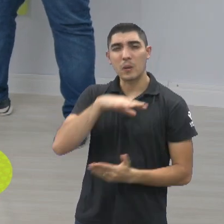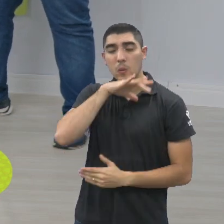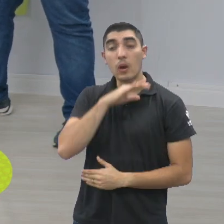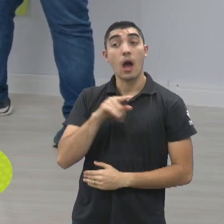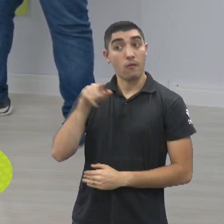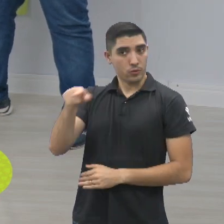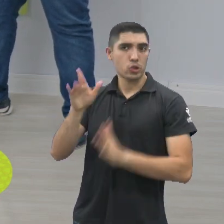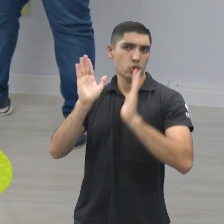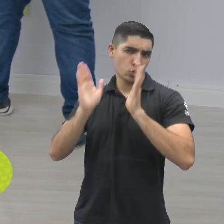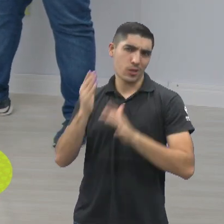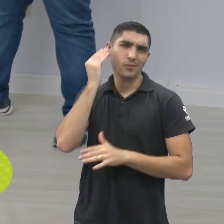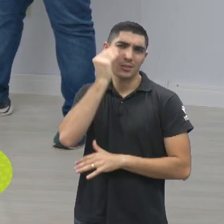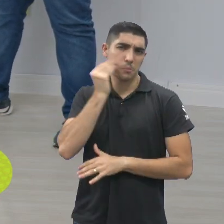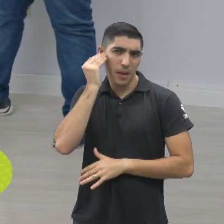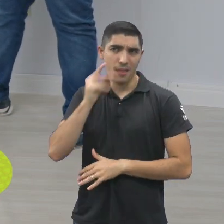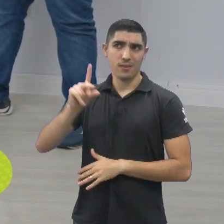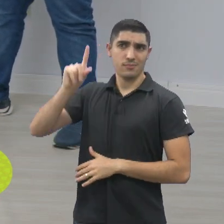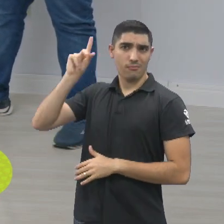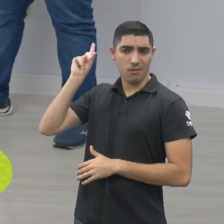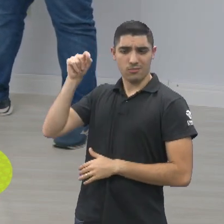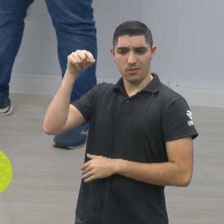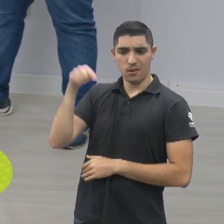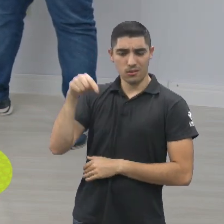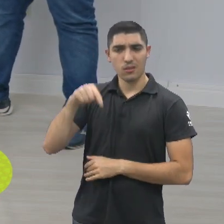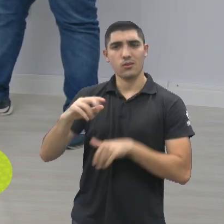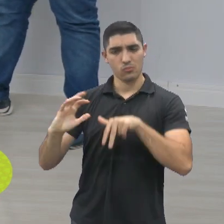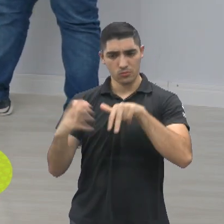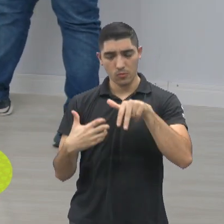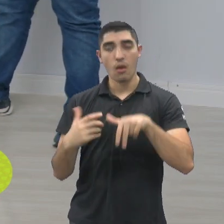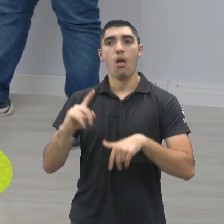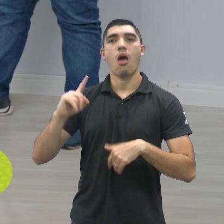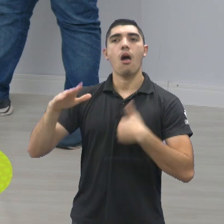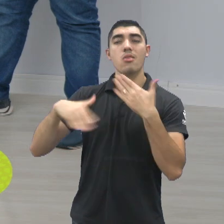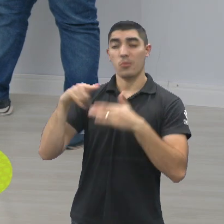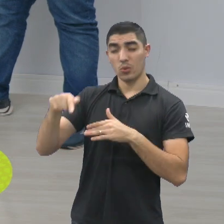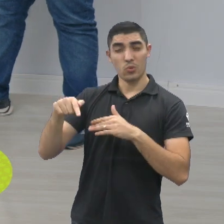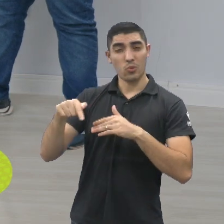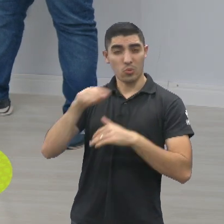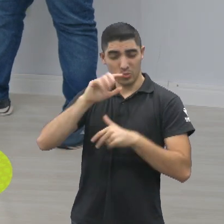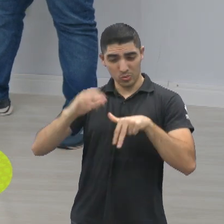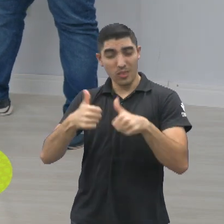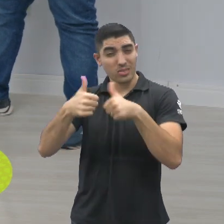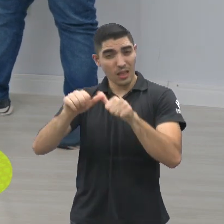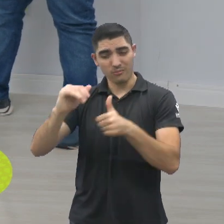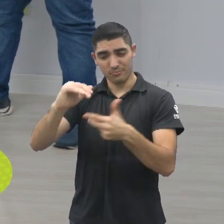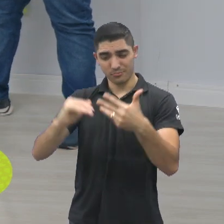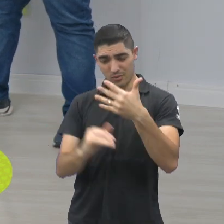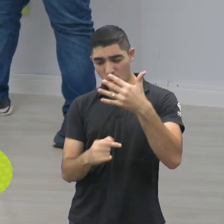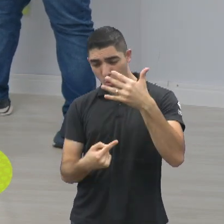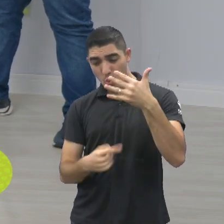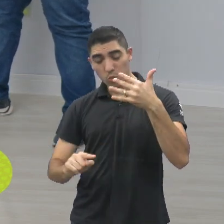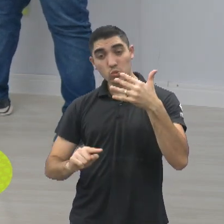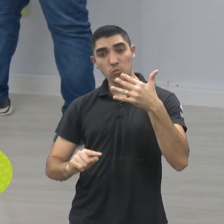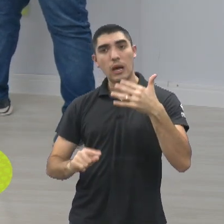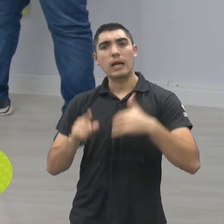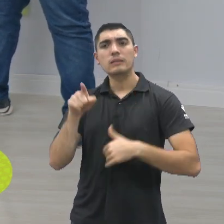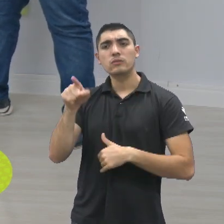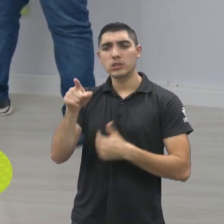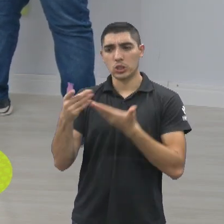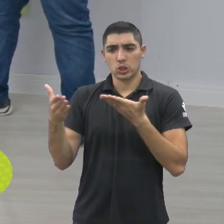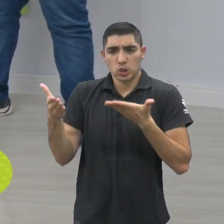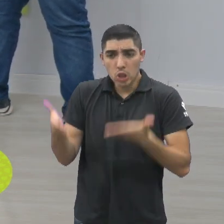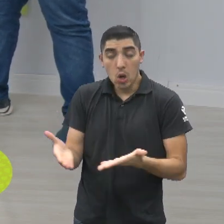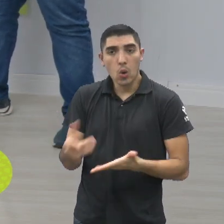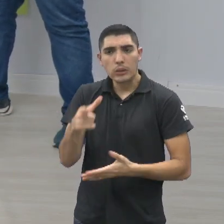trabalhado no Joseense e naquela oportunidade, o time na lanterna da competição. Como é que você chegou, como é que o ambiente que você